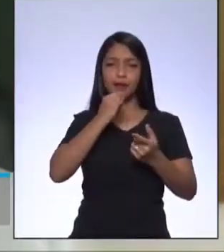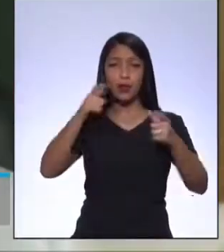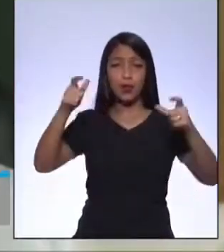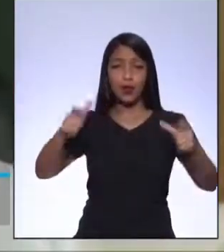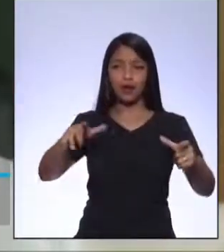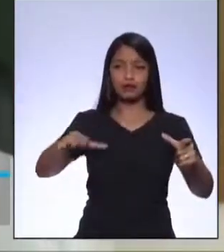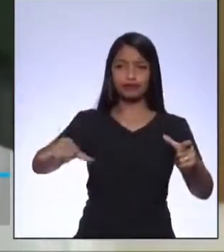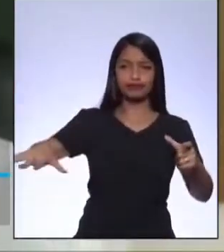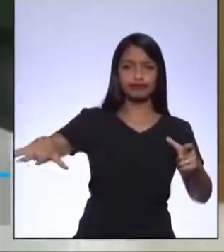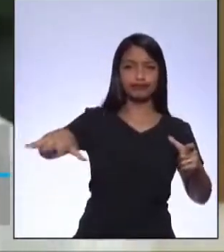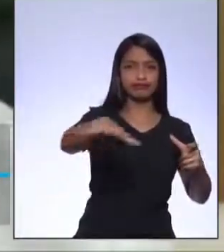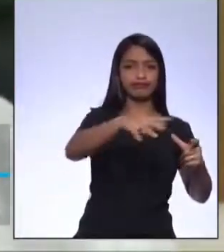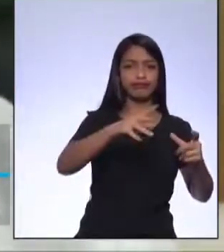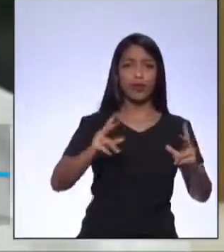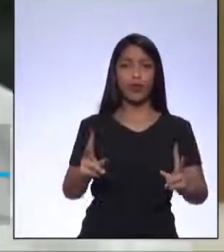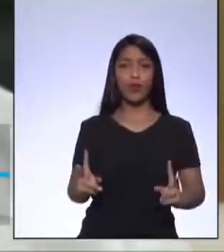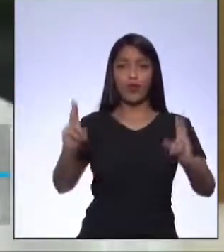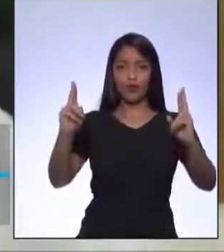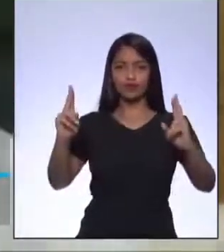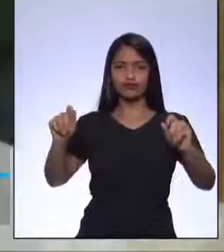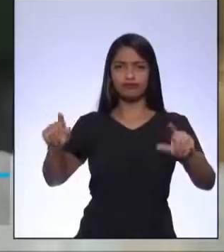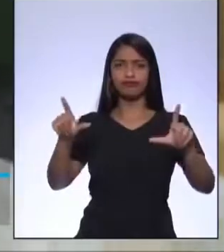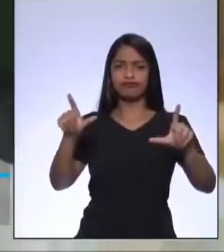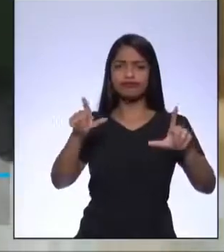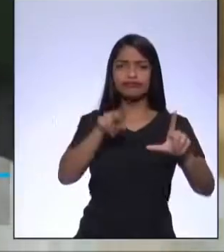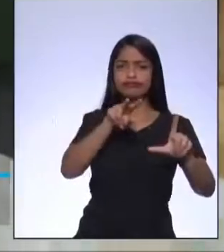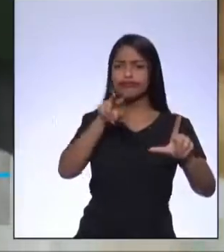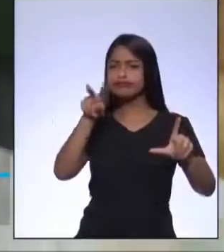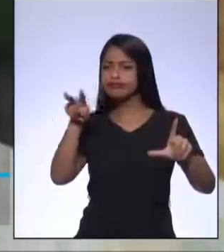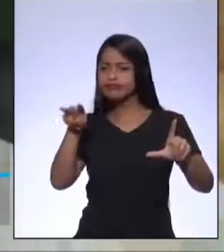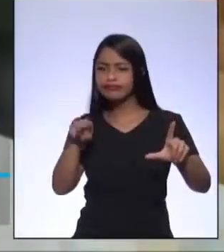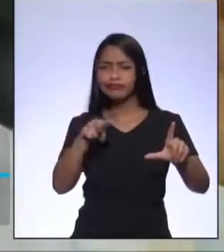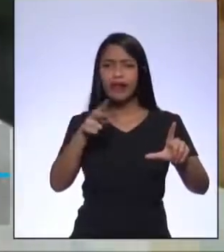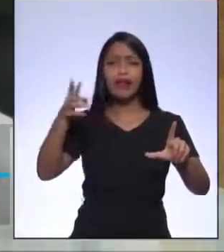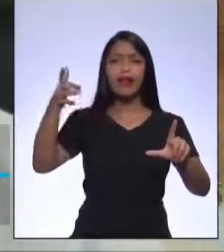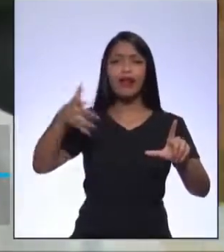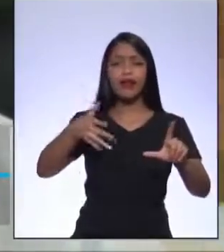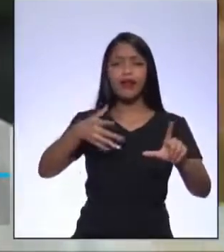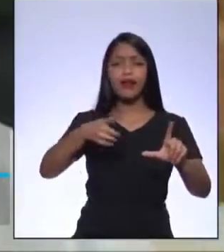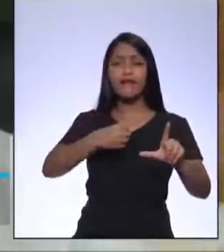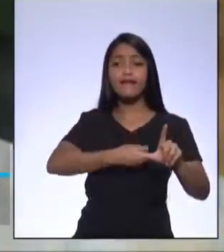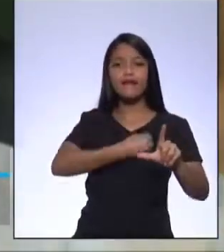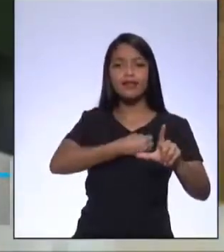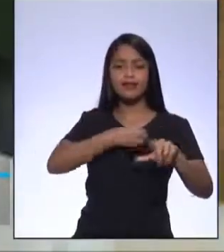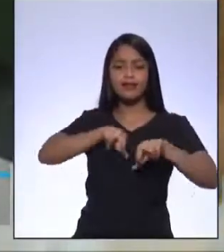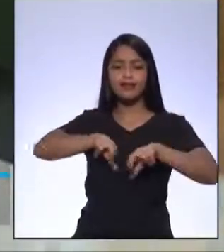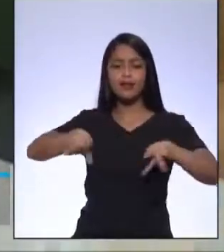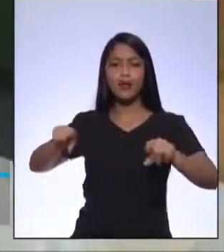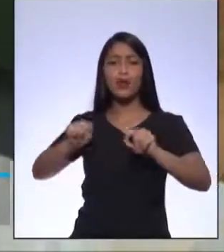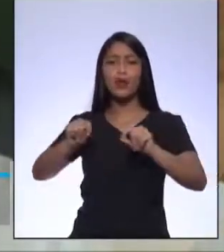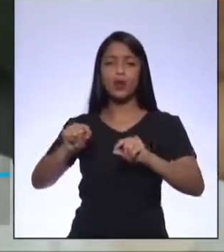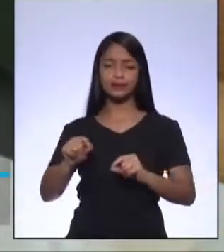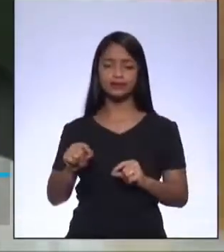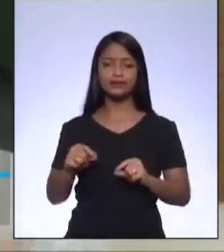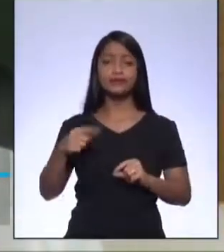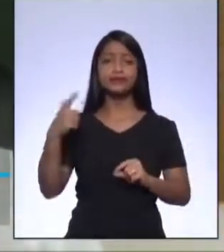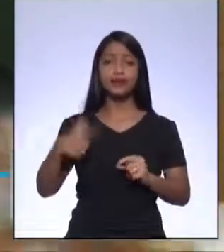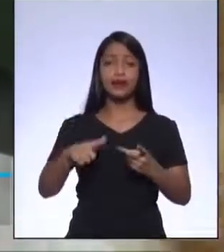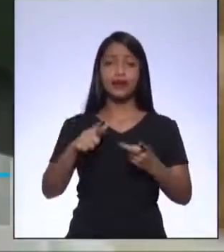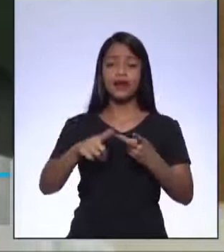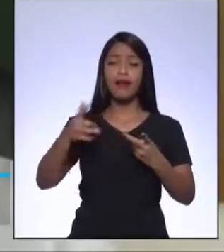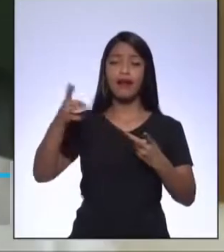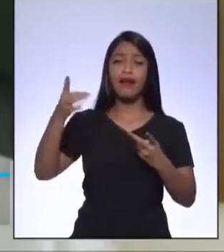paisagem, né? Onde a gente vai observar o quê? Quais são os seres vivos que estão ali e quais